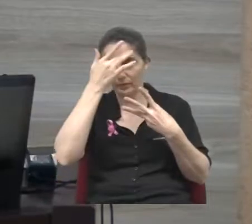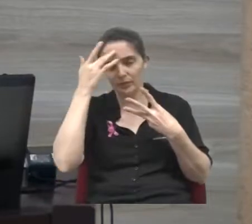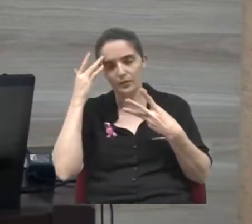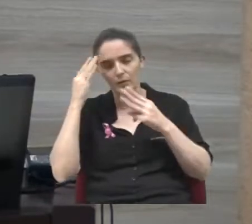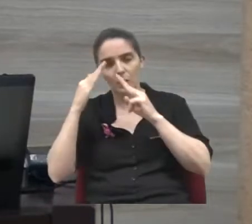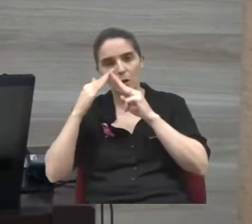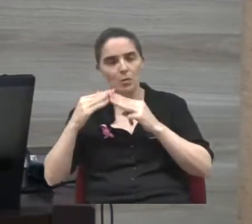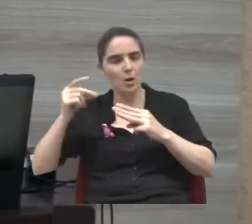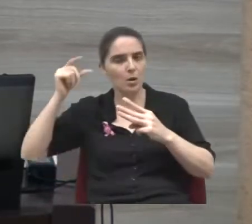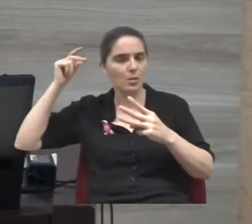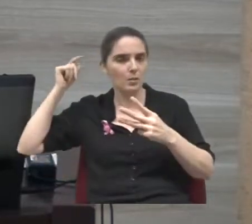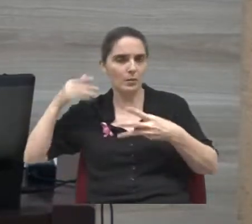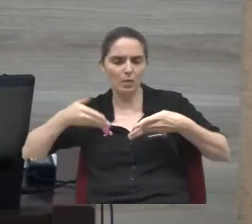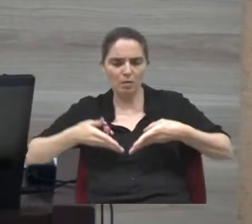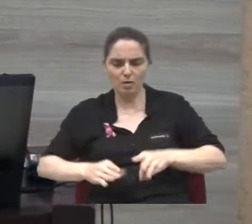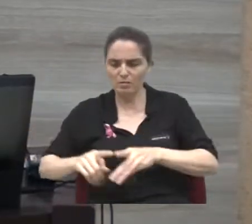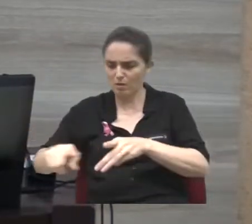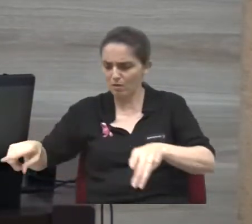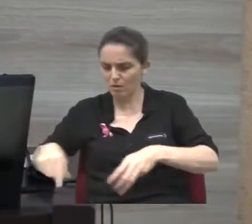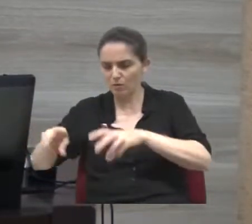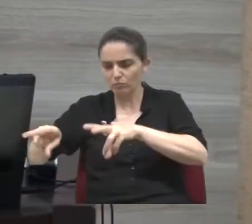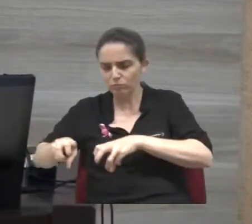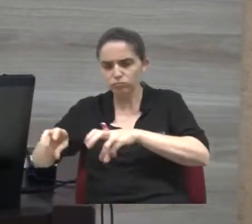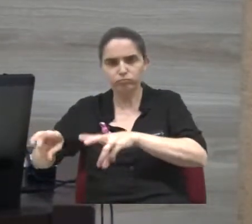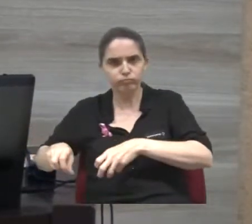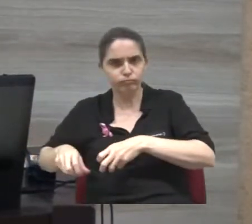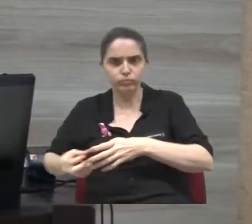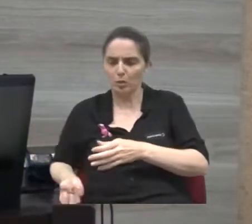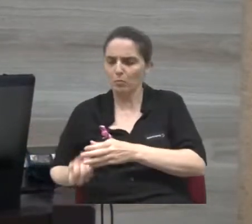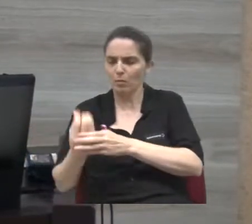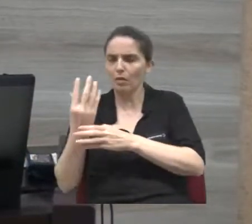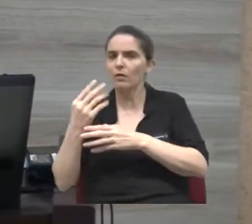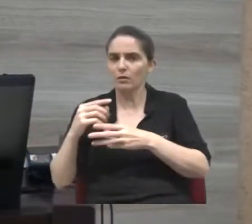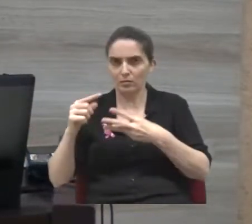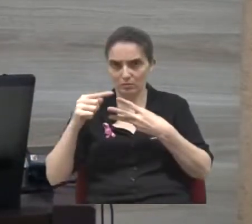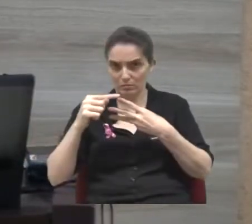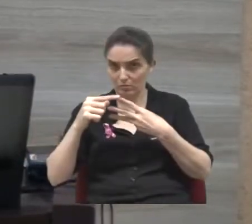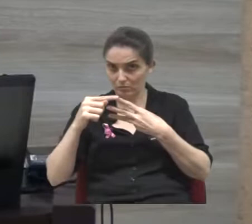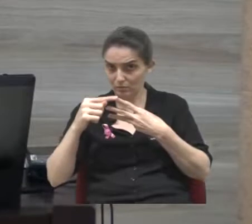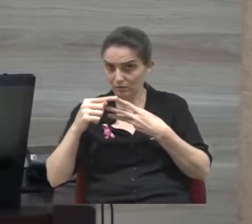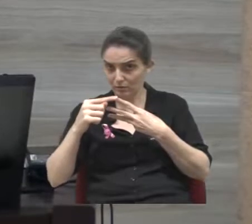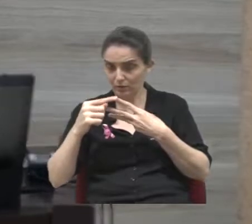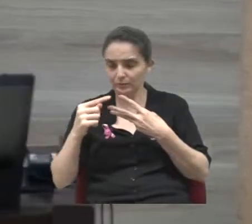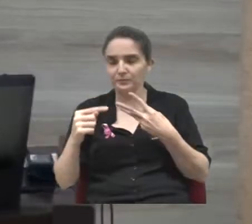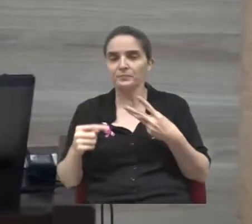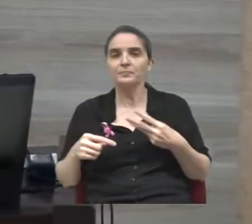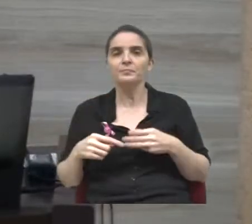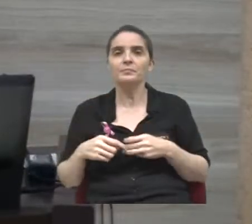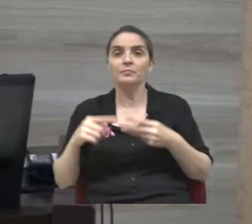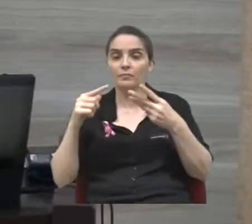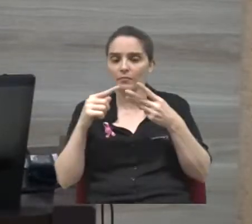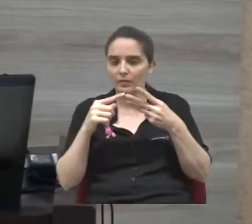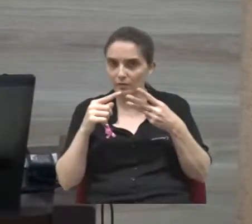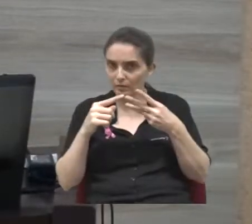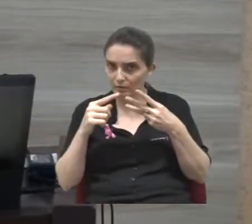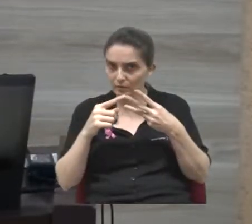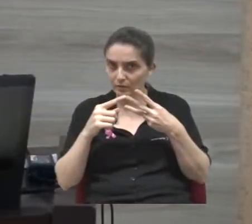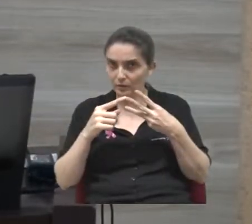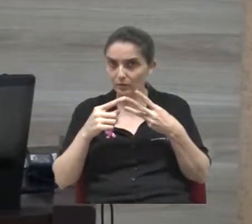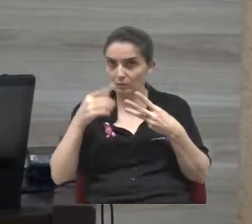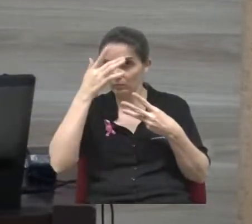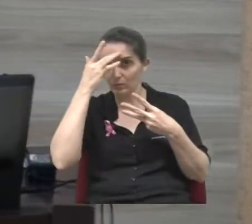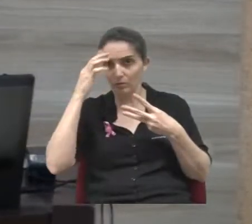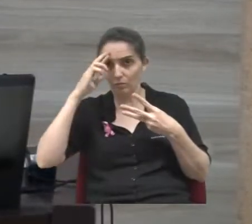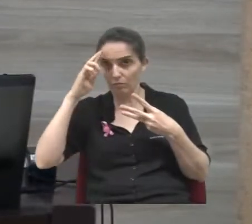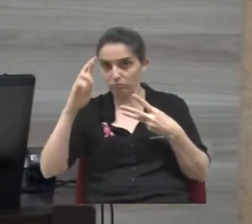vive, que depende da terra, que vive da terra, que tem uma propriedade um pouco maior, Tem também o proprietário de chácara, que também vive